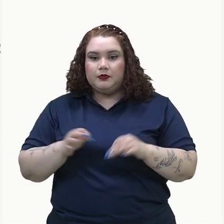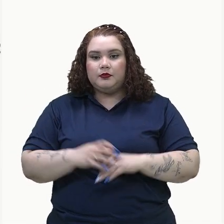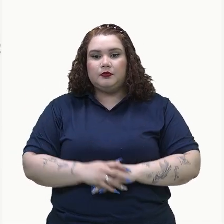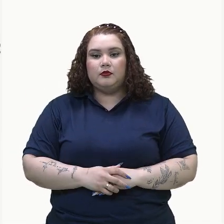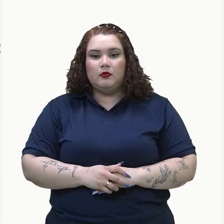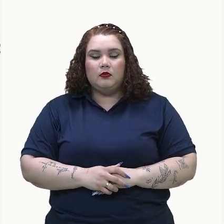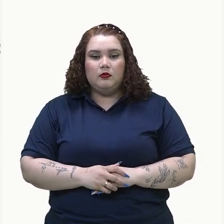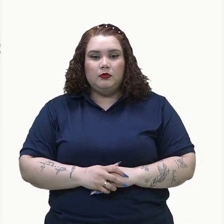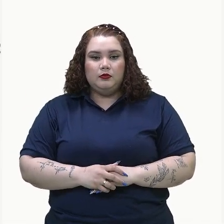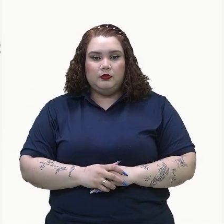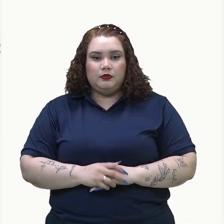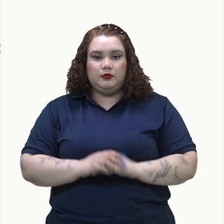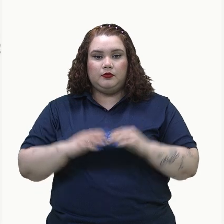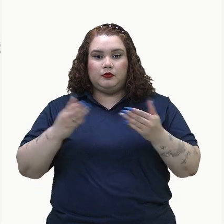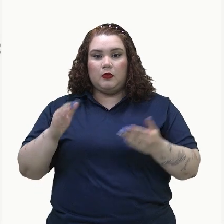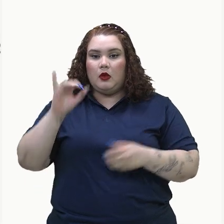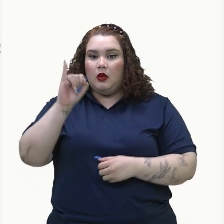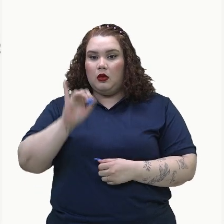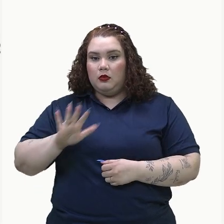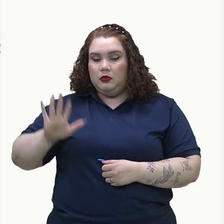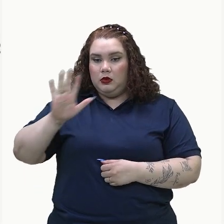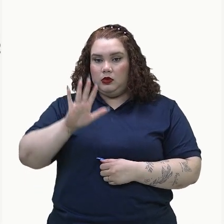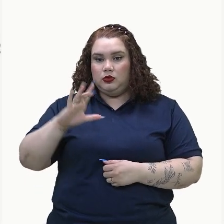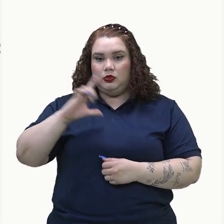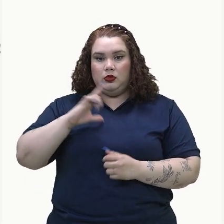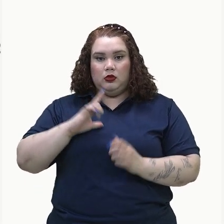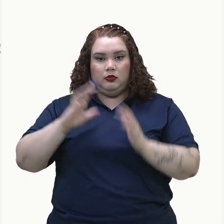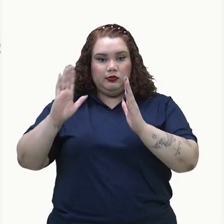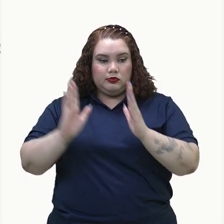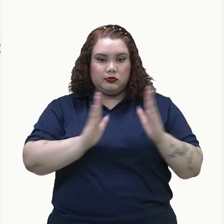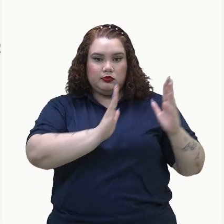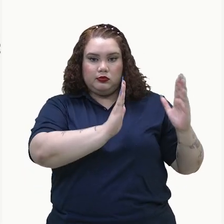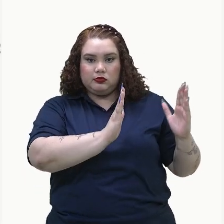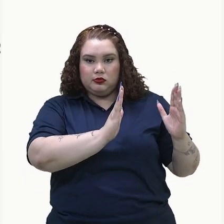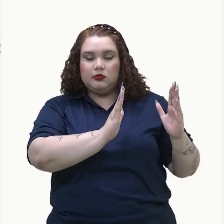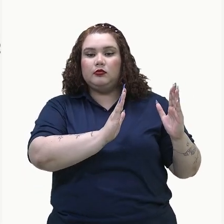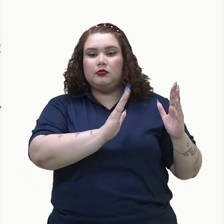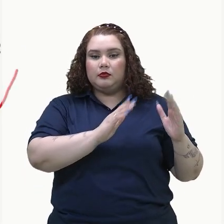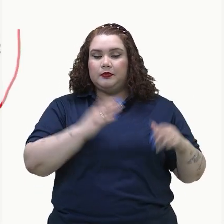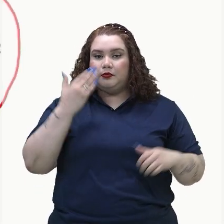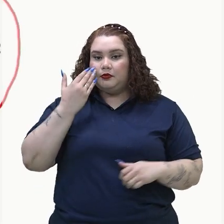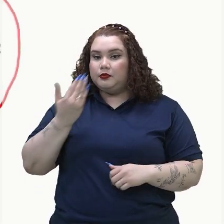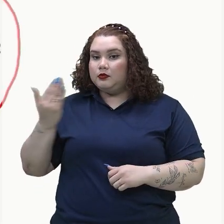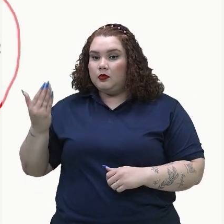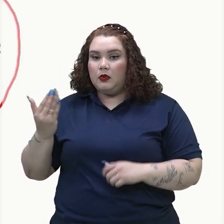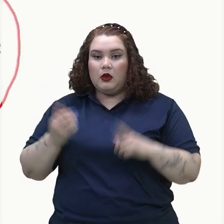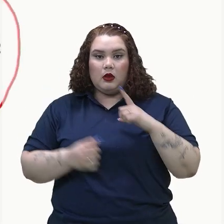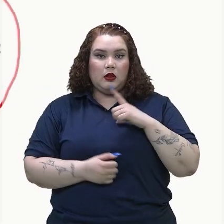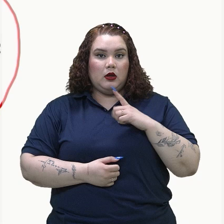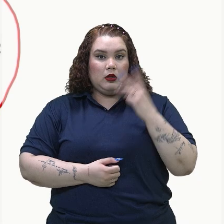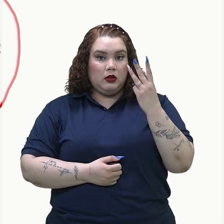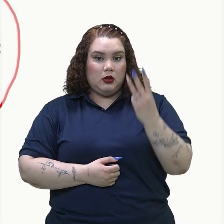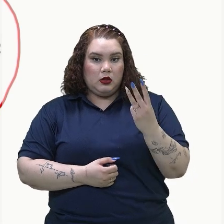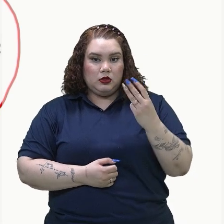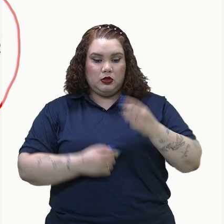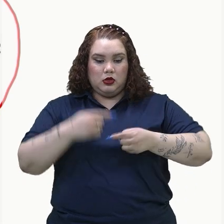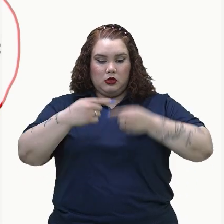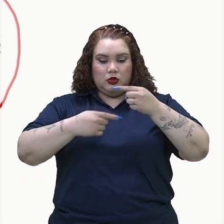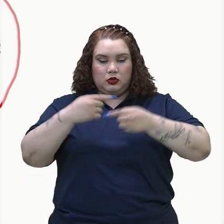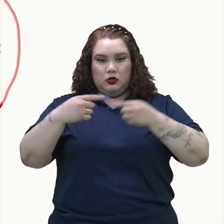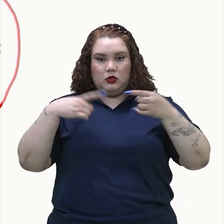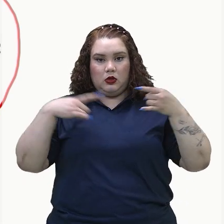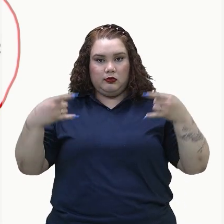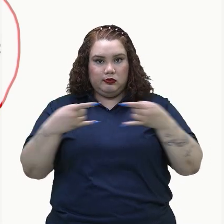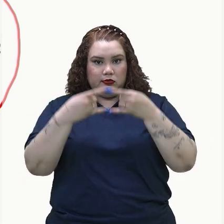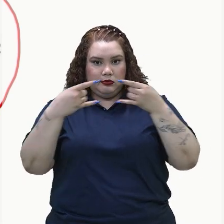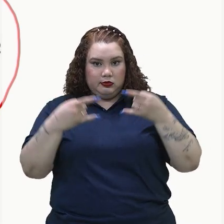Do lado direito da imagem, nós vamos aqui ter três resistores associados em paralelo. Ali eu